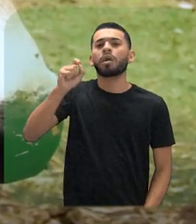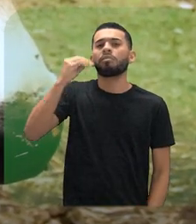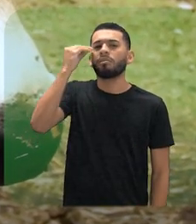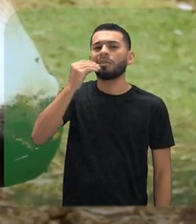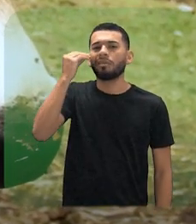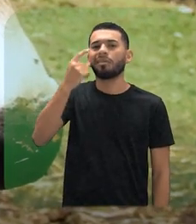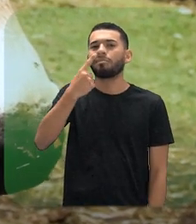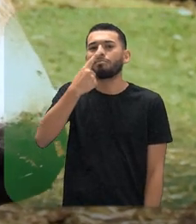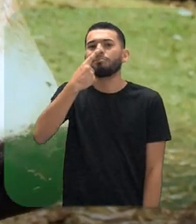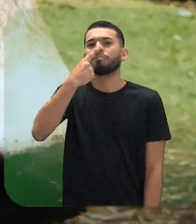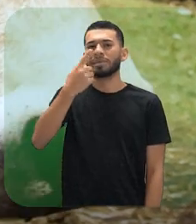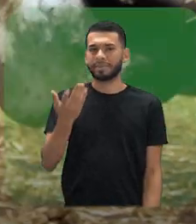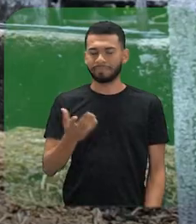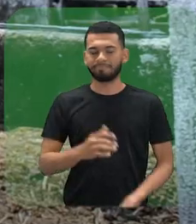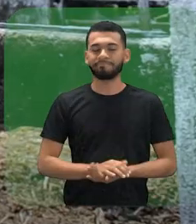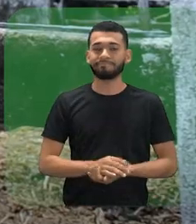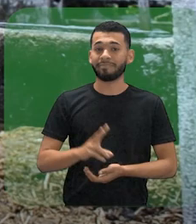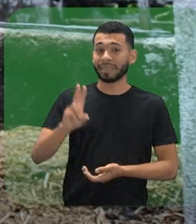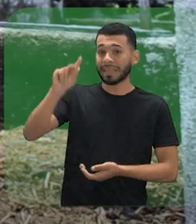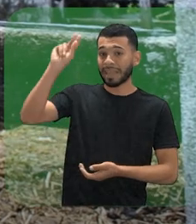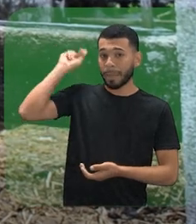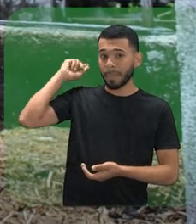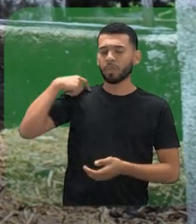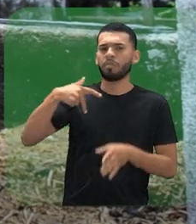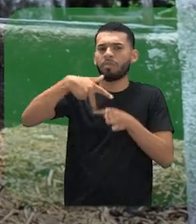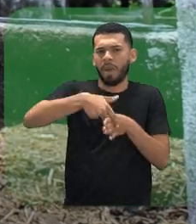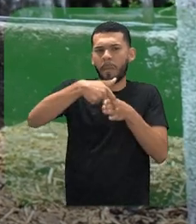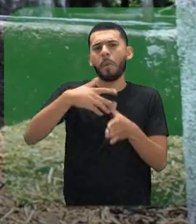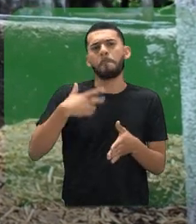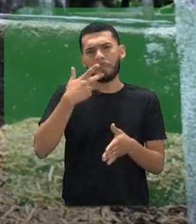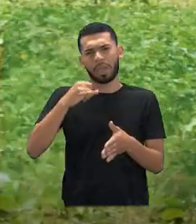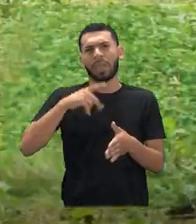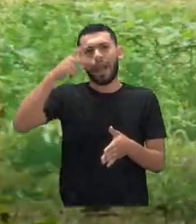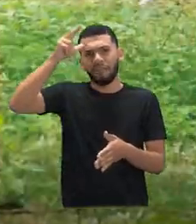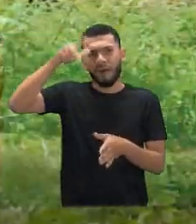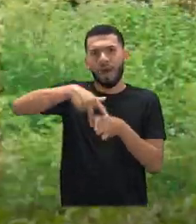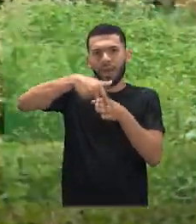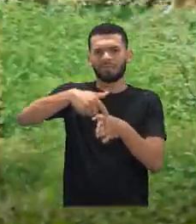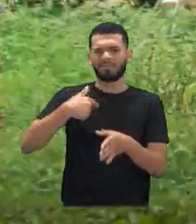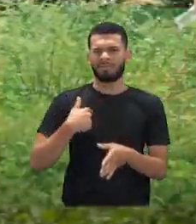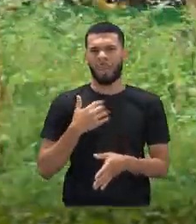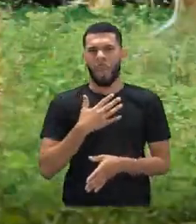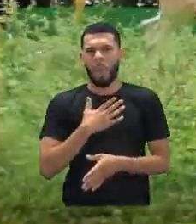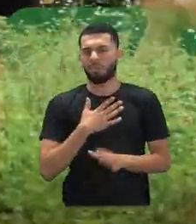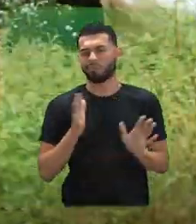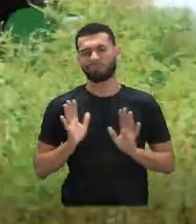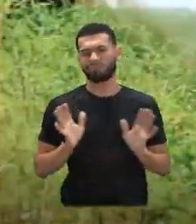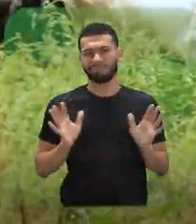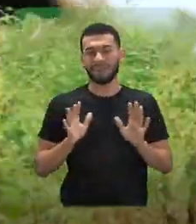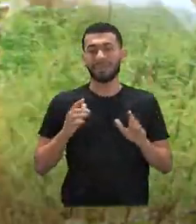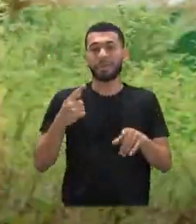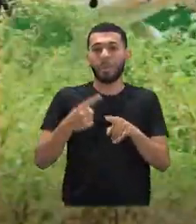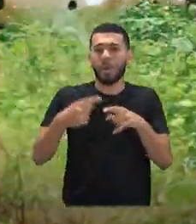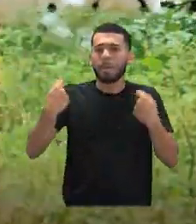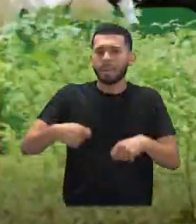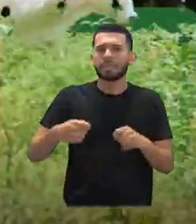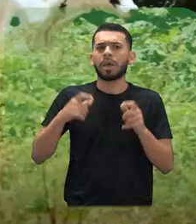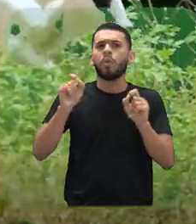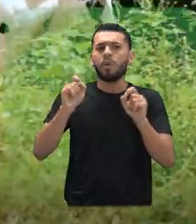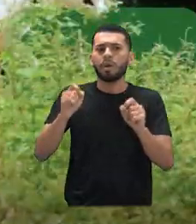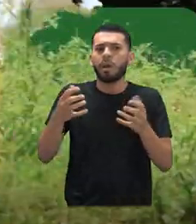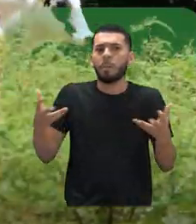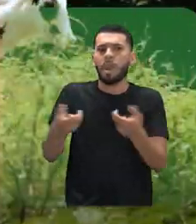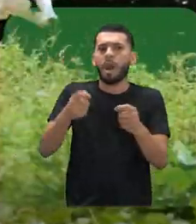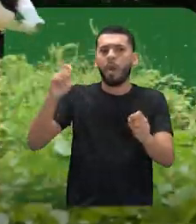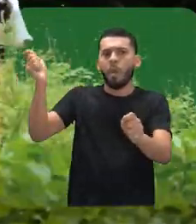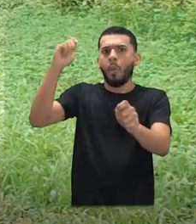é acostumado... Antigamente eu andava em cavalo, meu pai tinha. Mas eu nunca gostei, não sou muito fã. Porque você tem que ser vaqueiro,